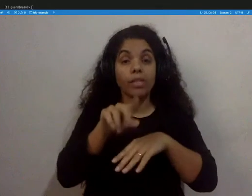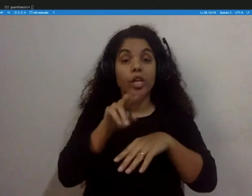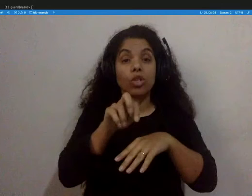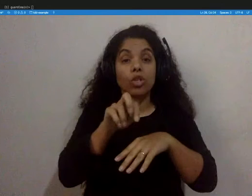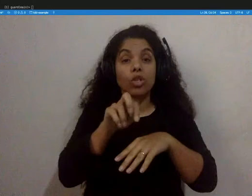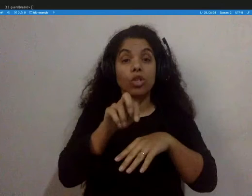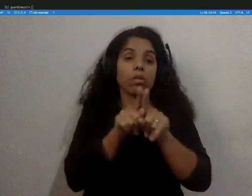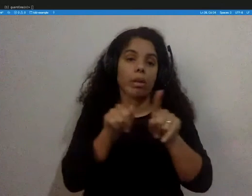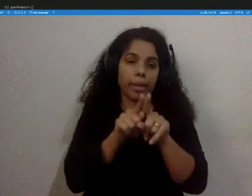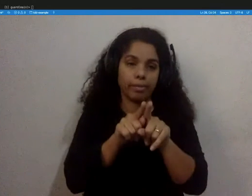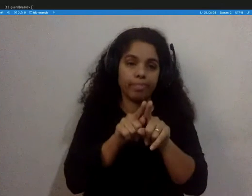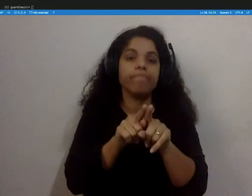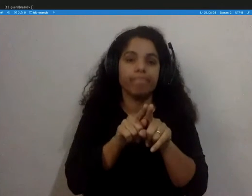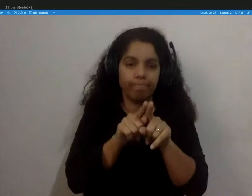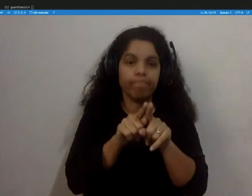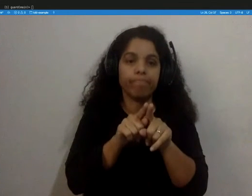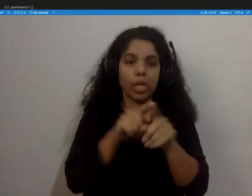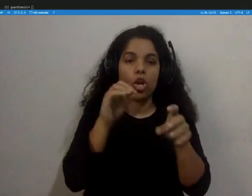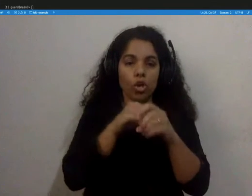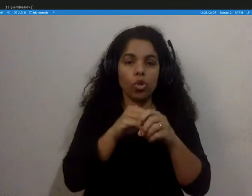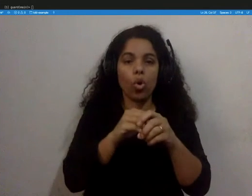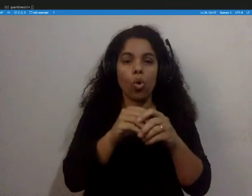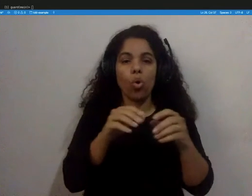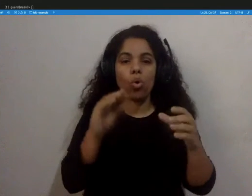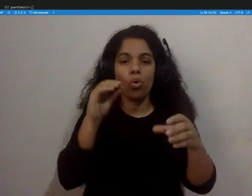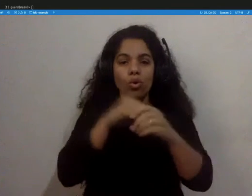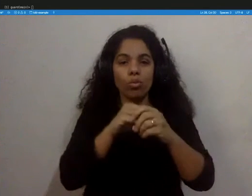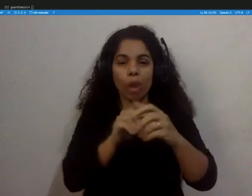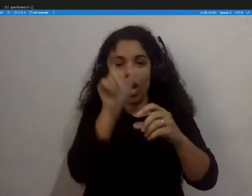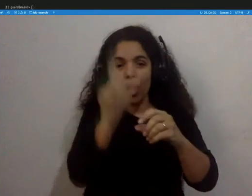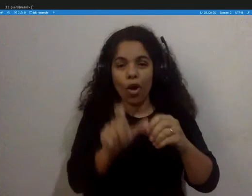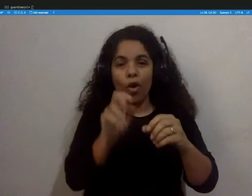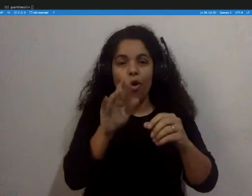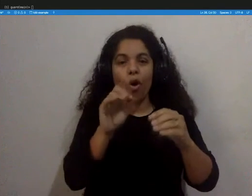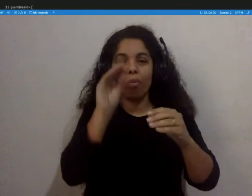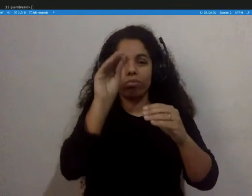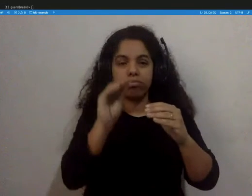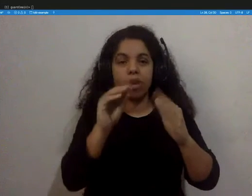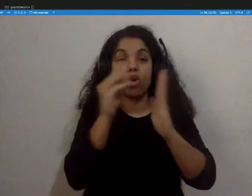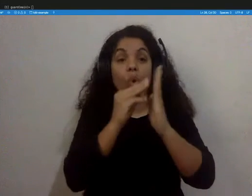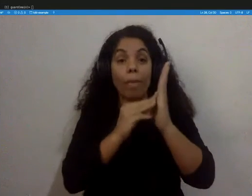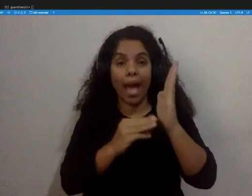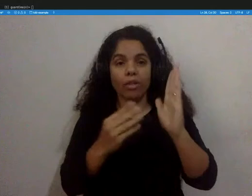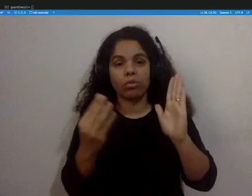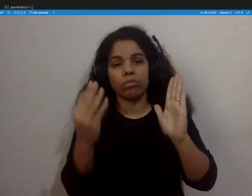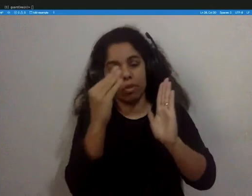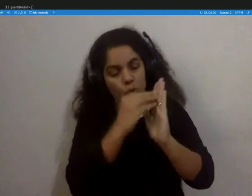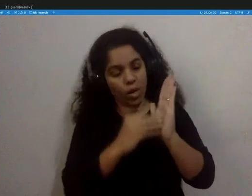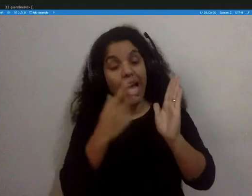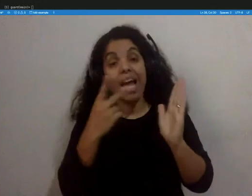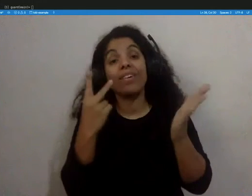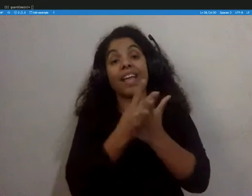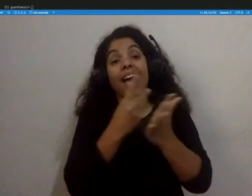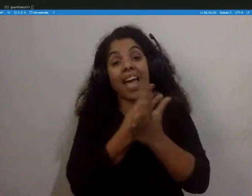também, no corpo do meu método. E aí, ao salvar, vai dar o erro falando que o meu método